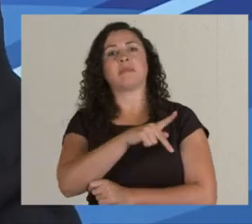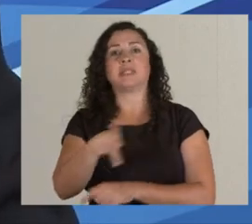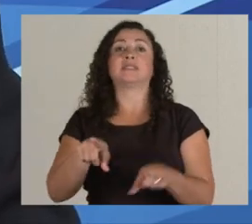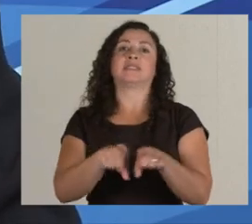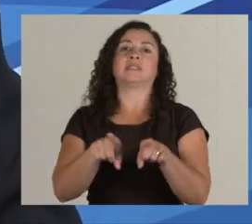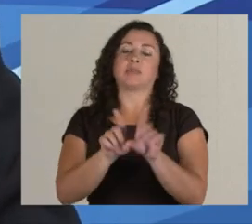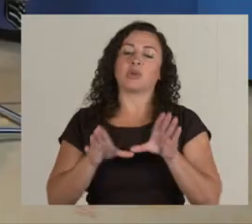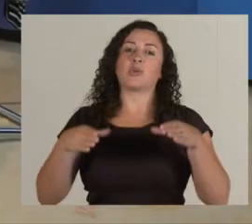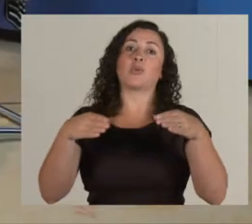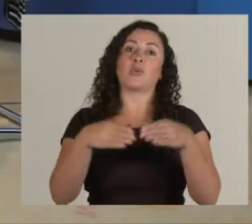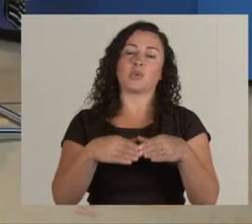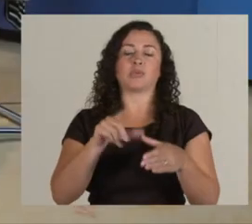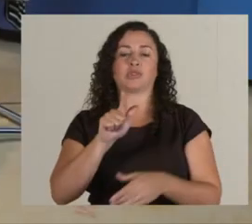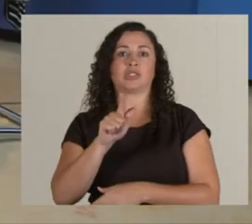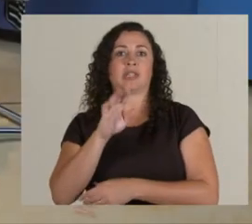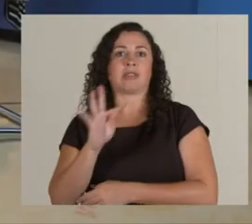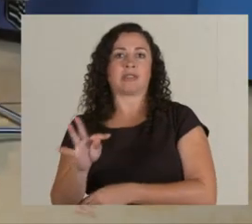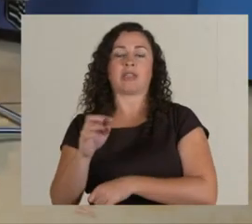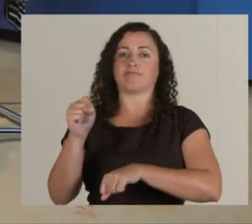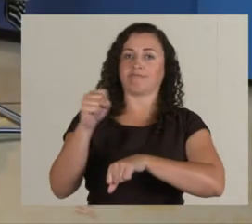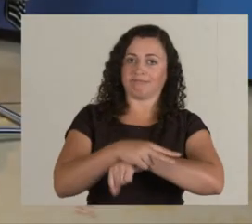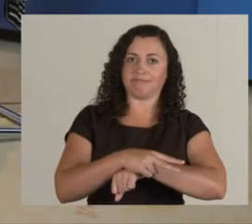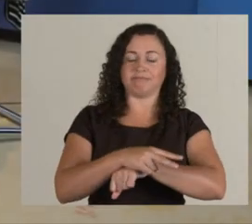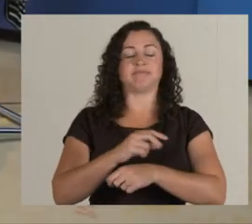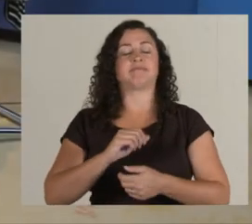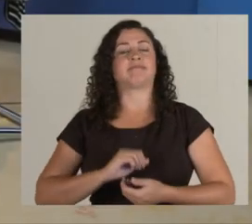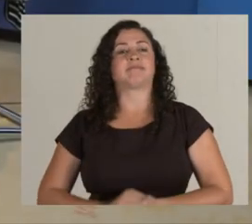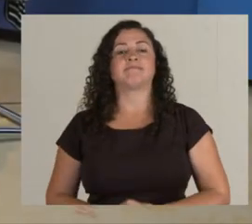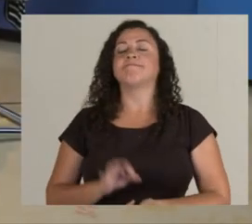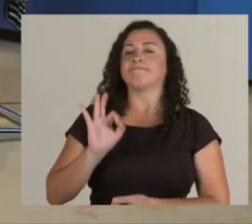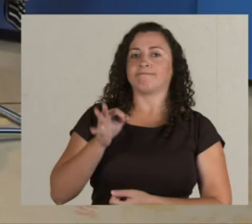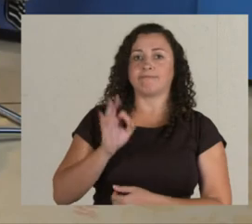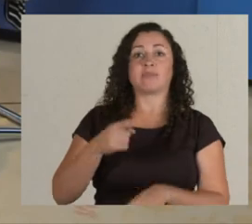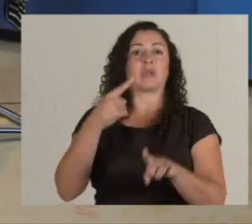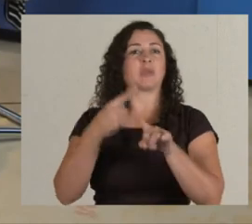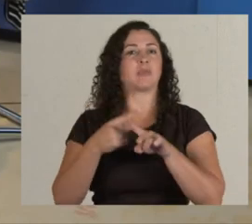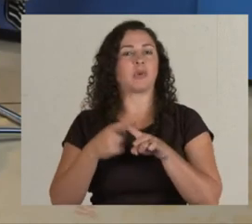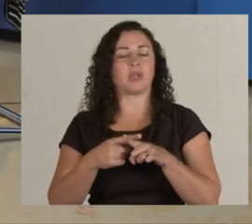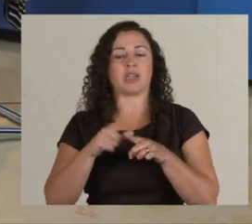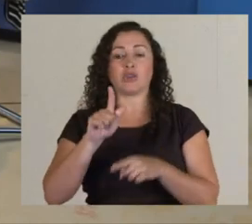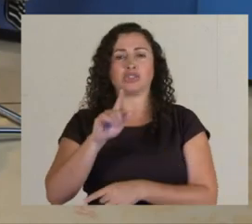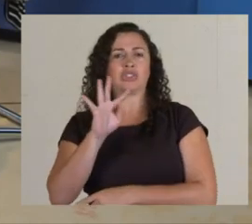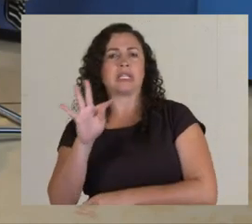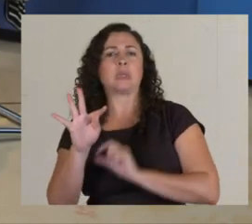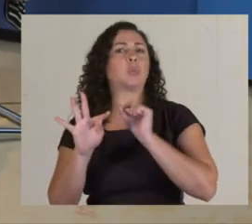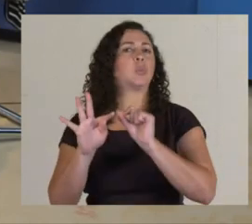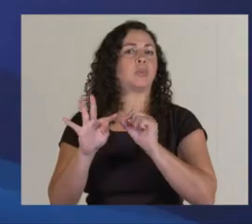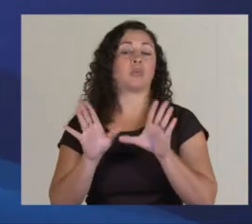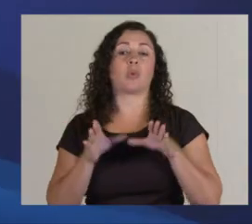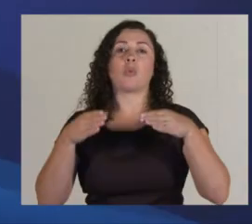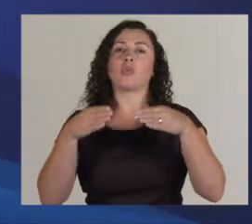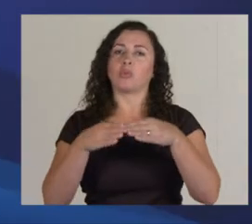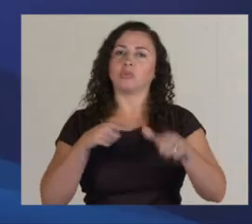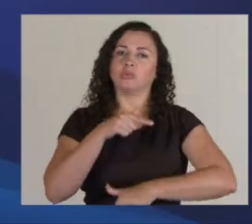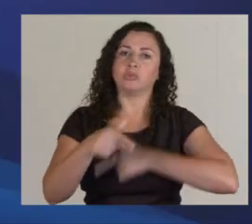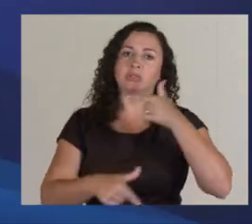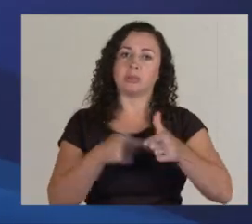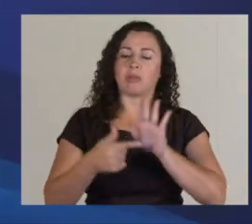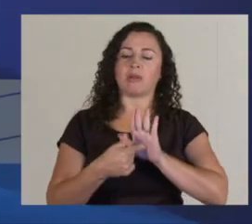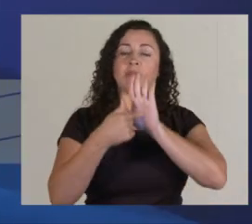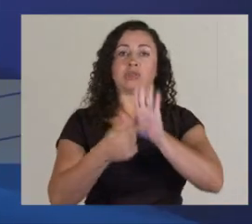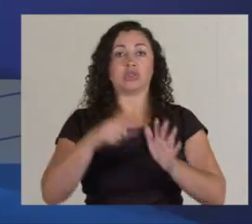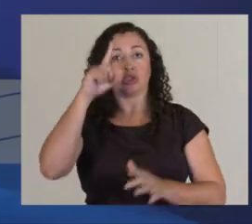que é o presidente do GT Cotas, né? GT Ingresso, né, professor? Porque o GT nós apresentamos no